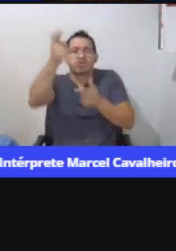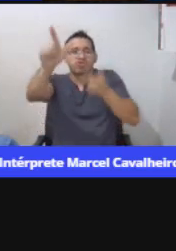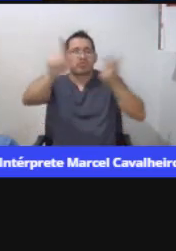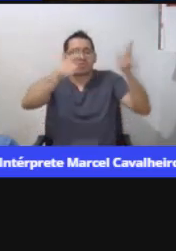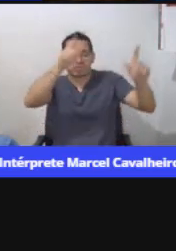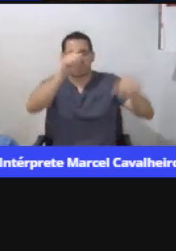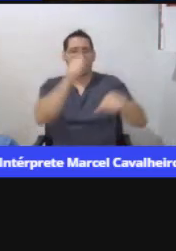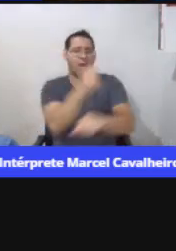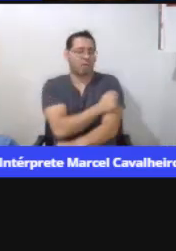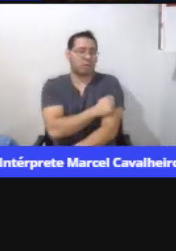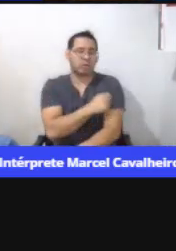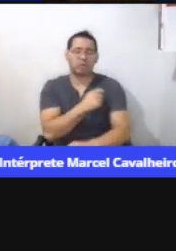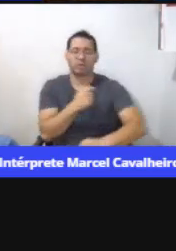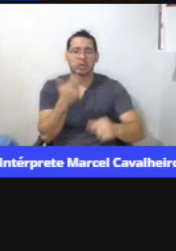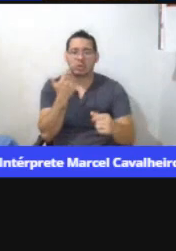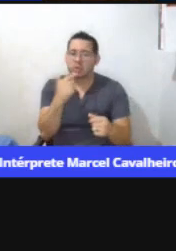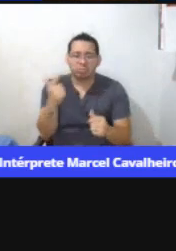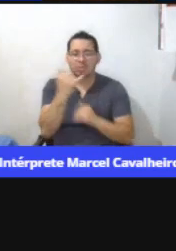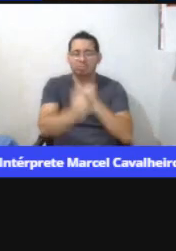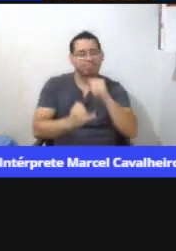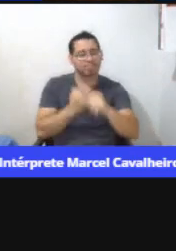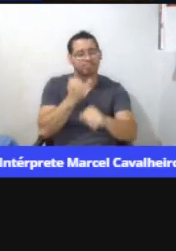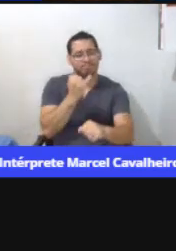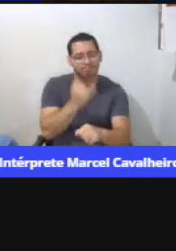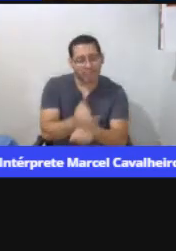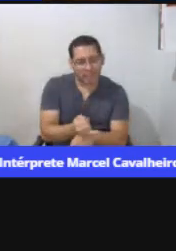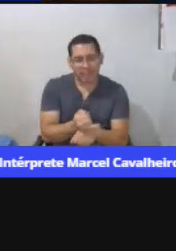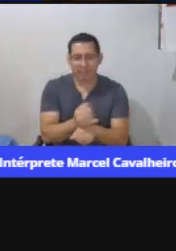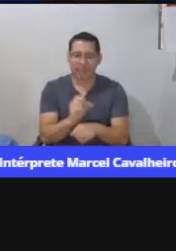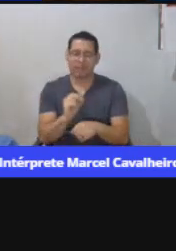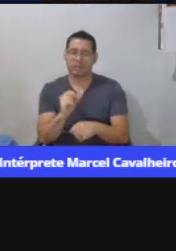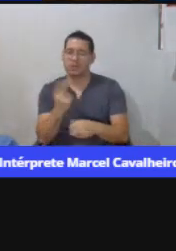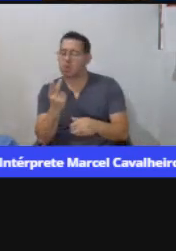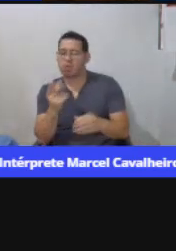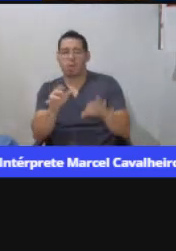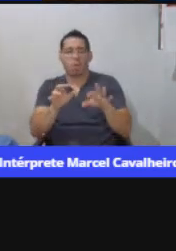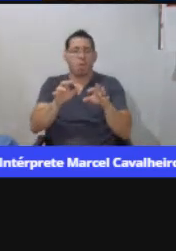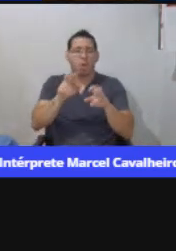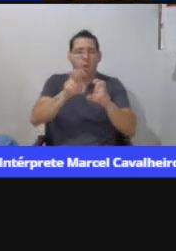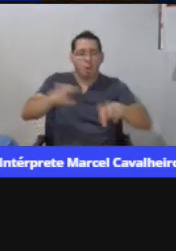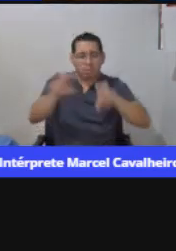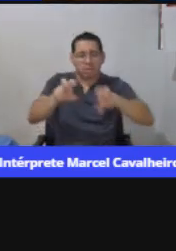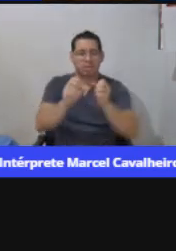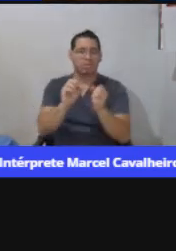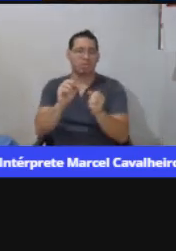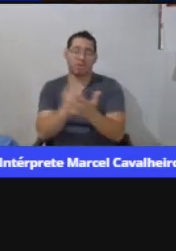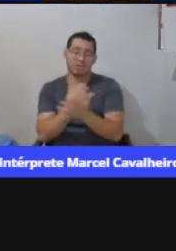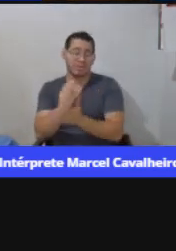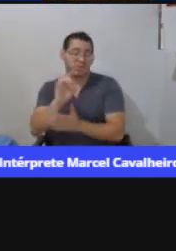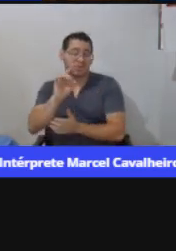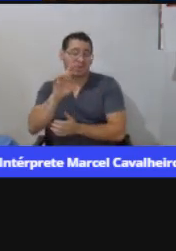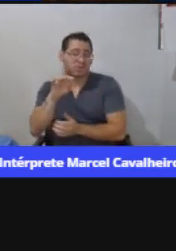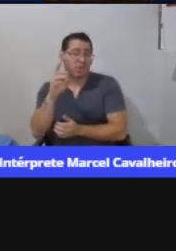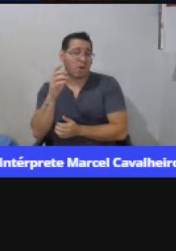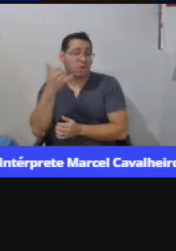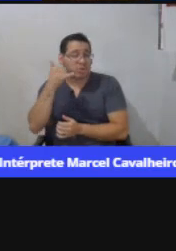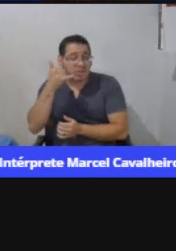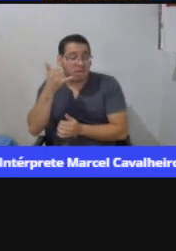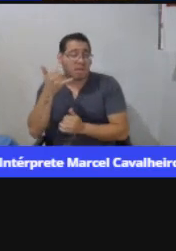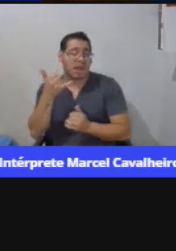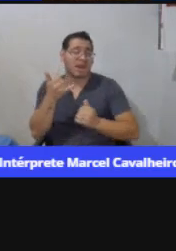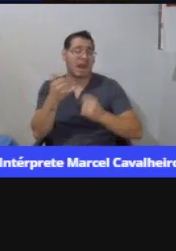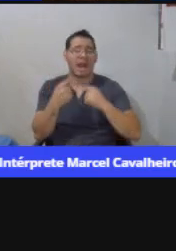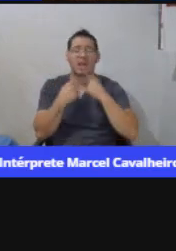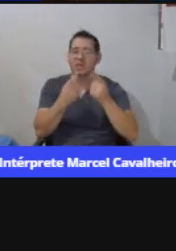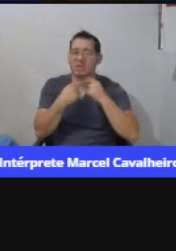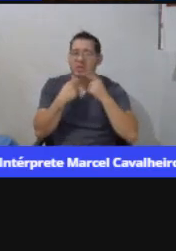vezes não têm um bom acesso à internet ou um computador, acaba mexendo só pelo celular, com memória limitada. Então,